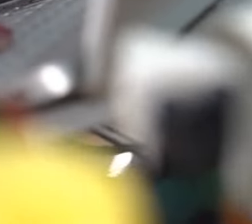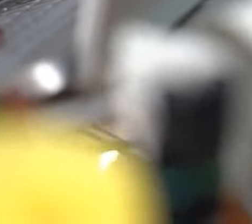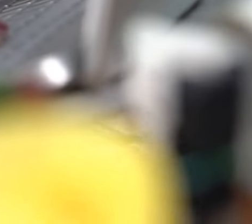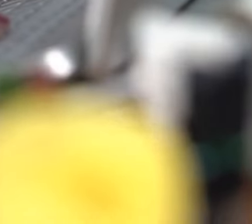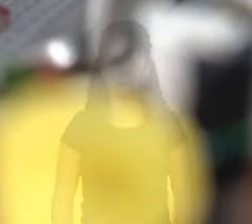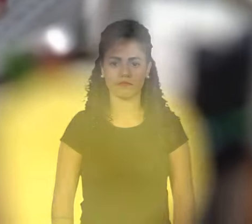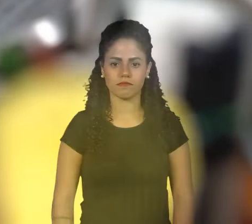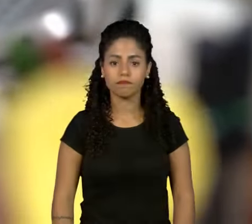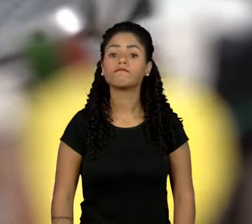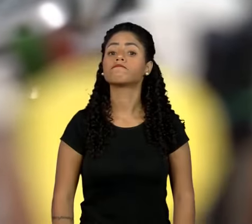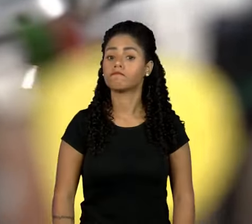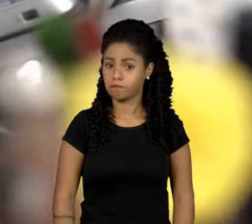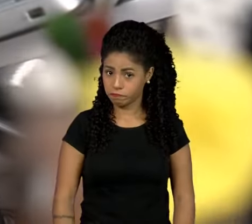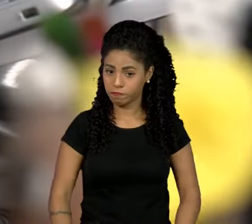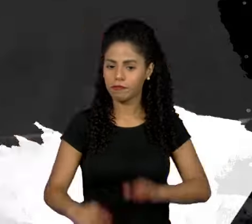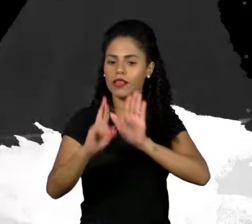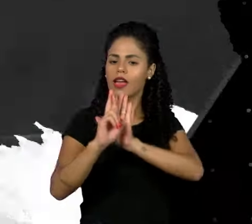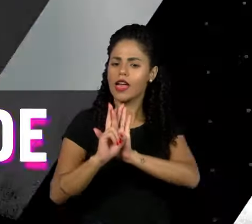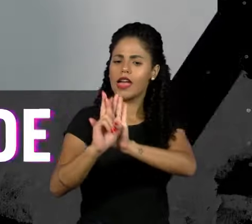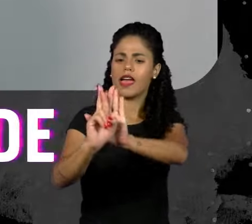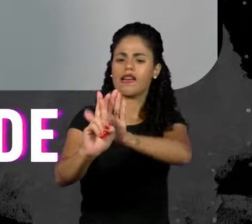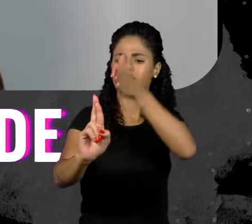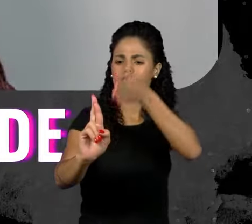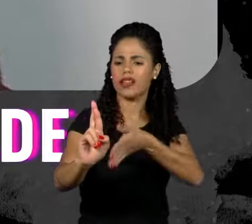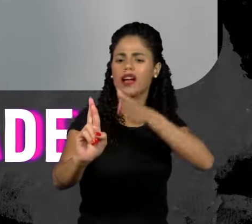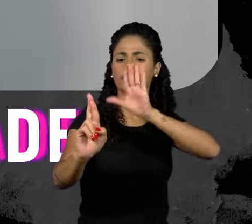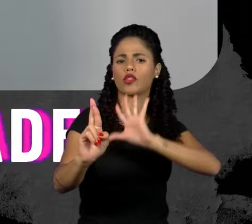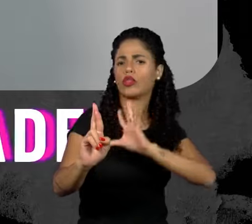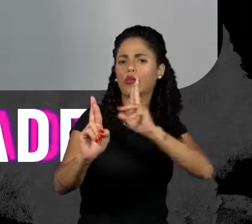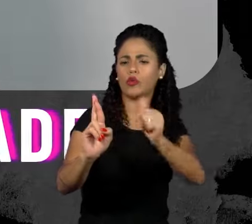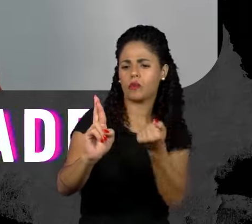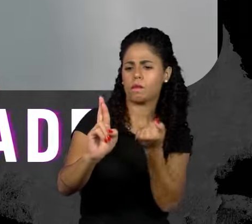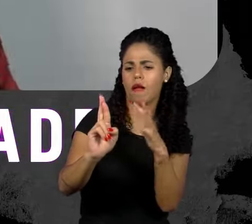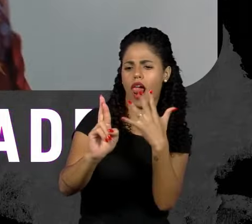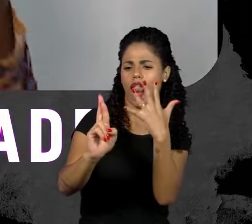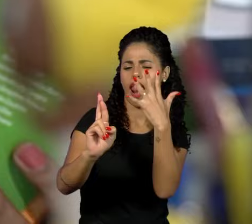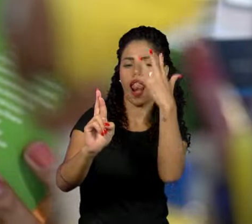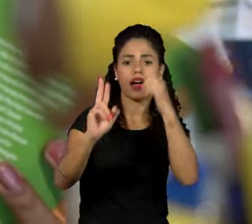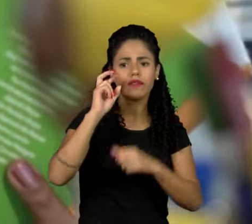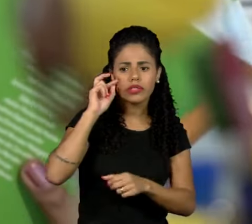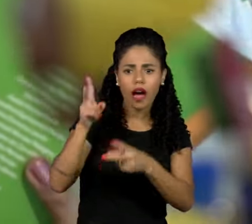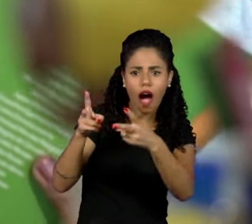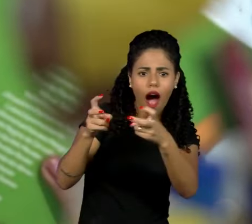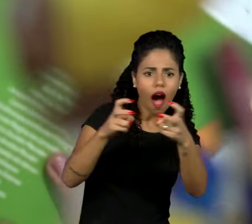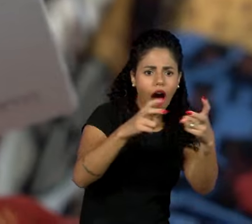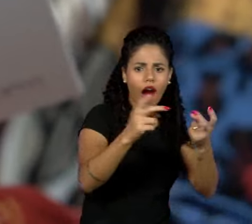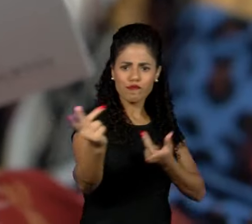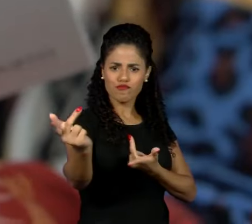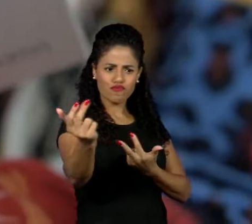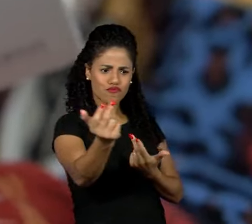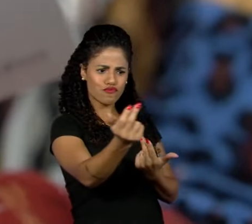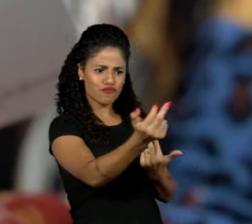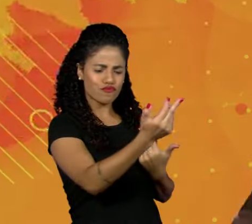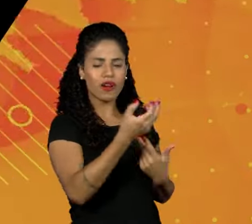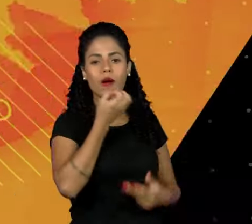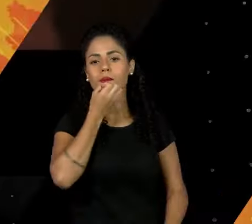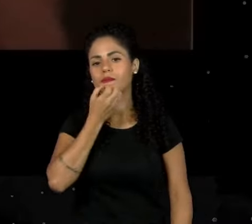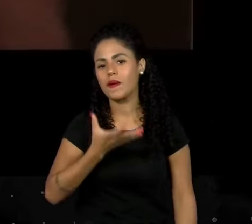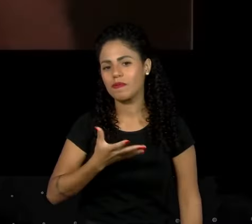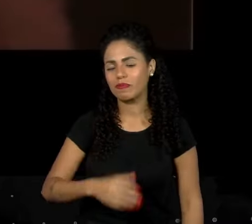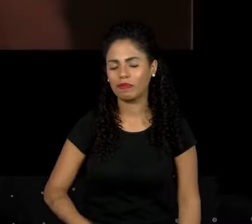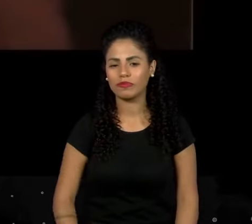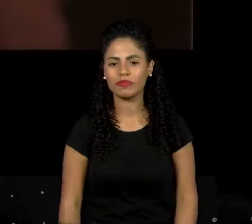Eu falo que a representatividade é tudo, assim. Você vê a sua imagem em outras pessoas, em posições de destaque, isso é muito bom.